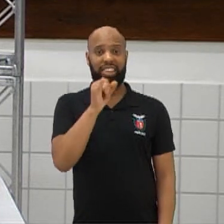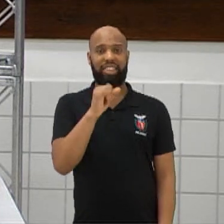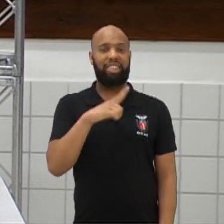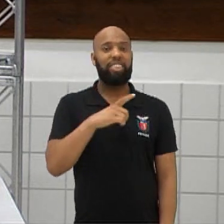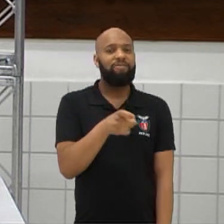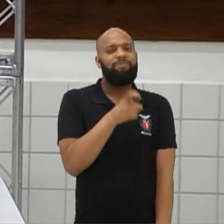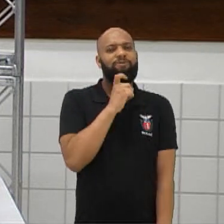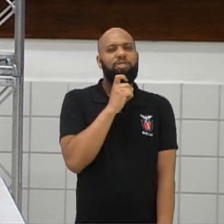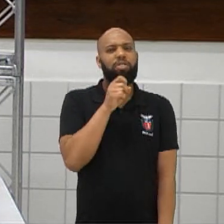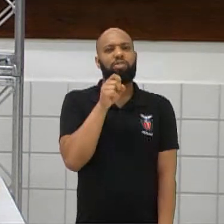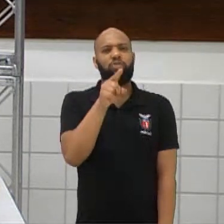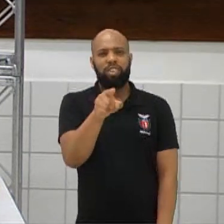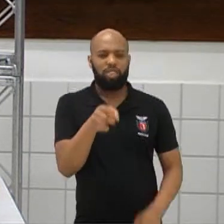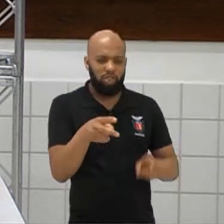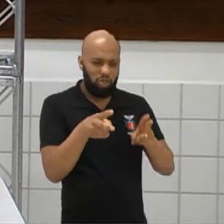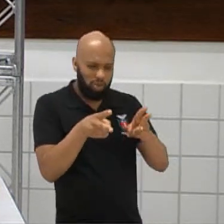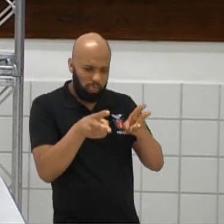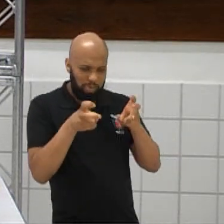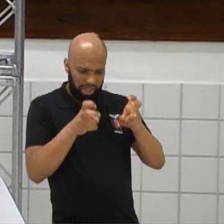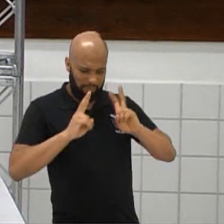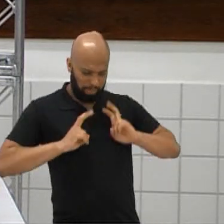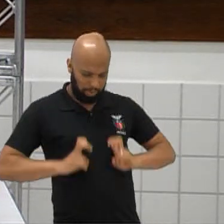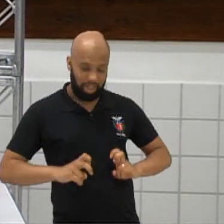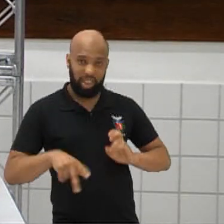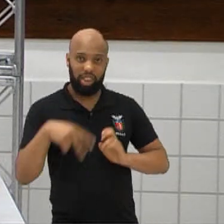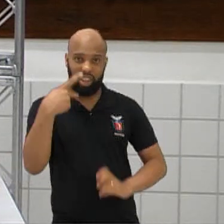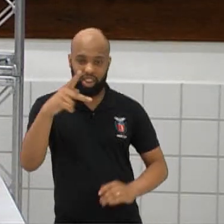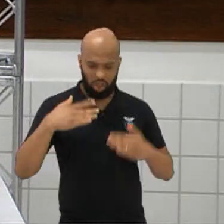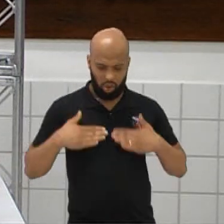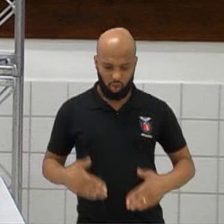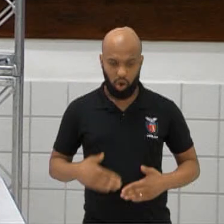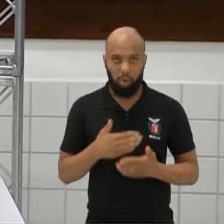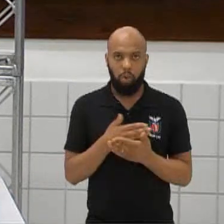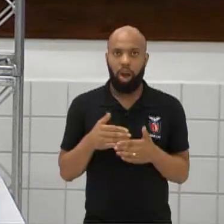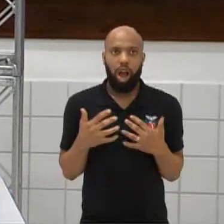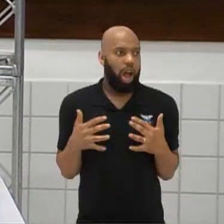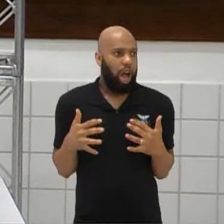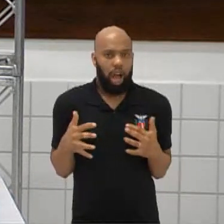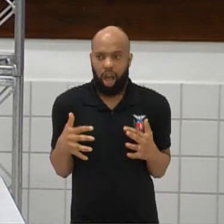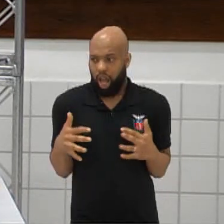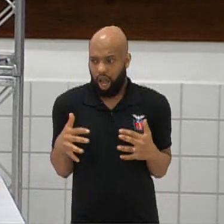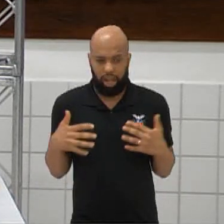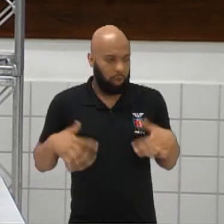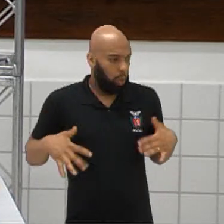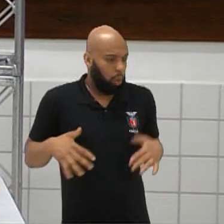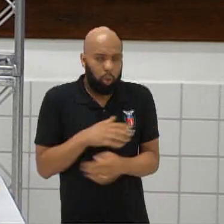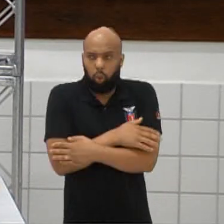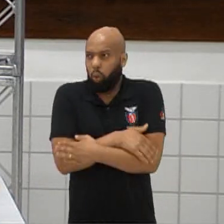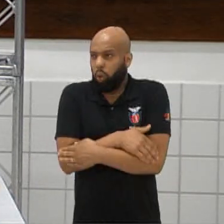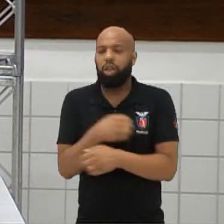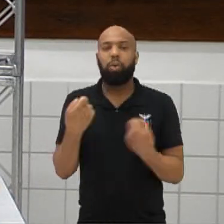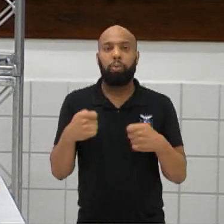frio. Você observa que seu corpo ele vai começar a tremer. Justamente para quê? Porque ele precisa aumentar a taxa metabólica para manter